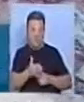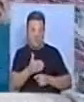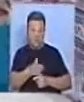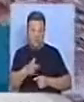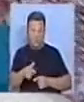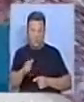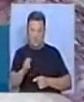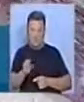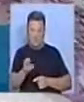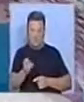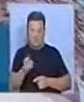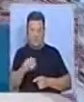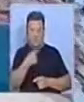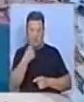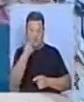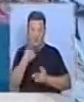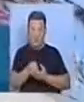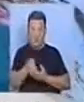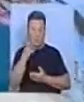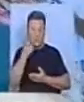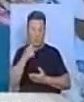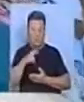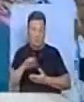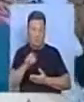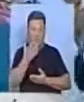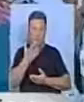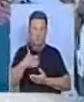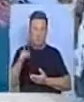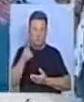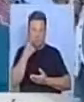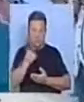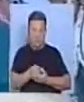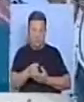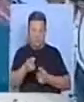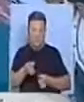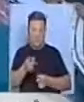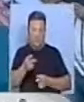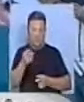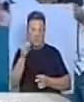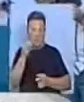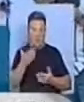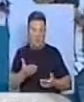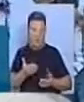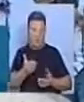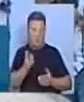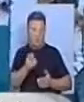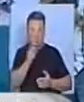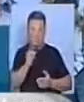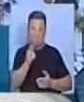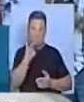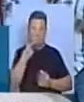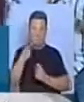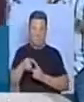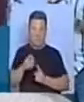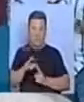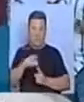Bienais, eu diria, ninguém conhecia neste país e muito menos fora do país, Vila Nova de Cerveira. Hoje é uma referência